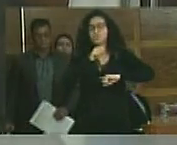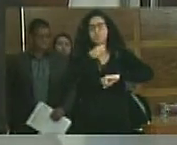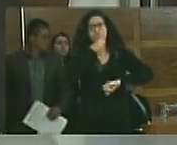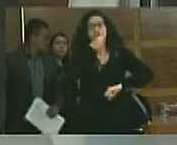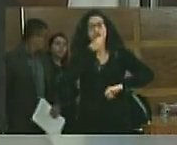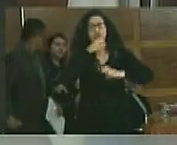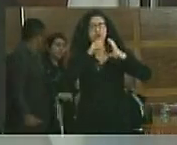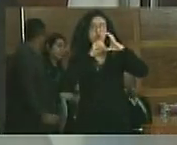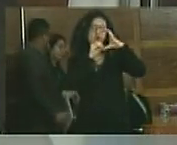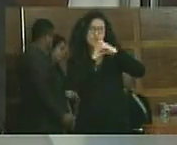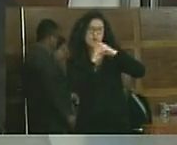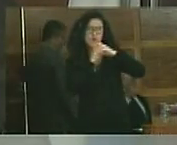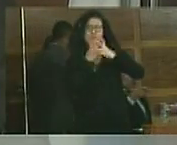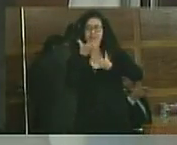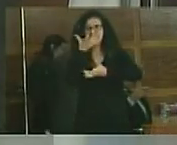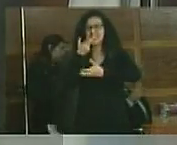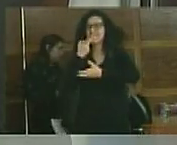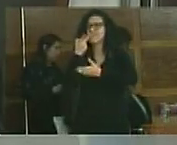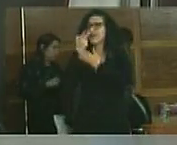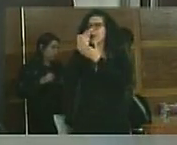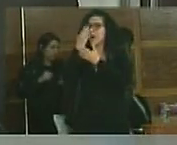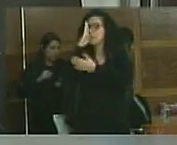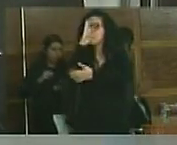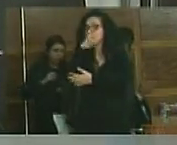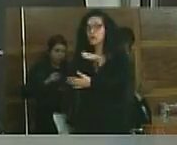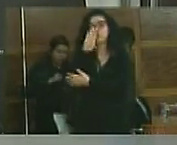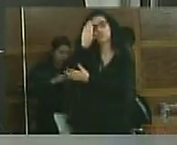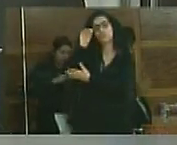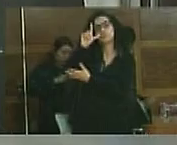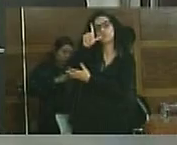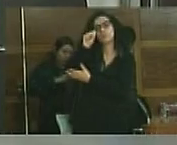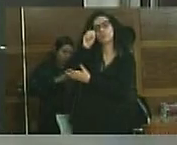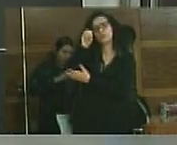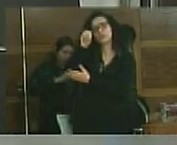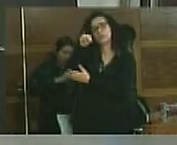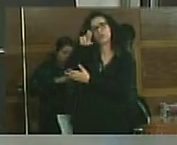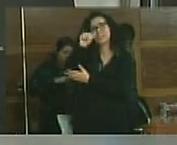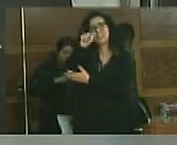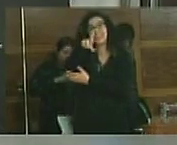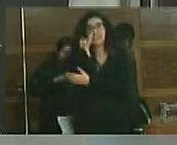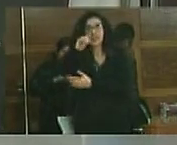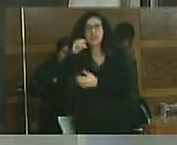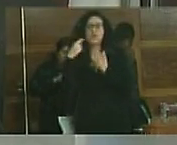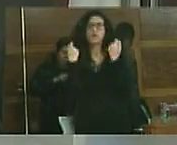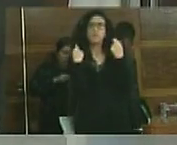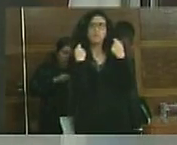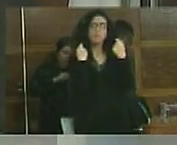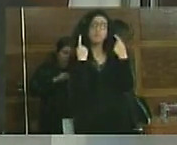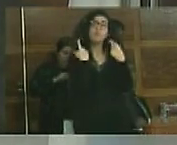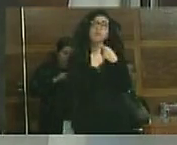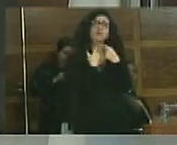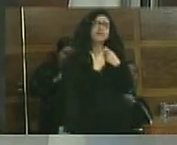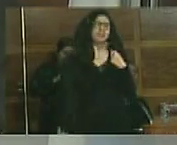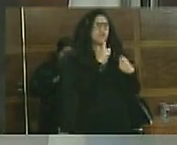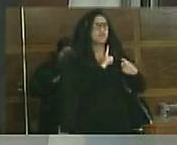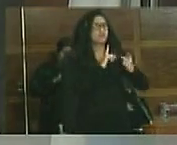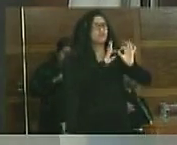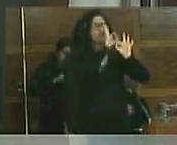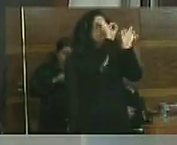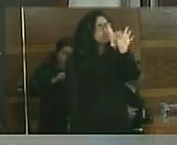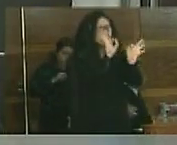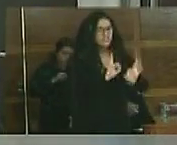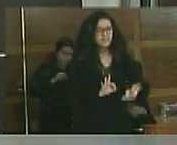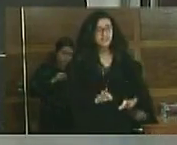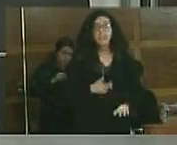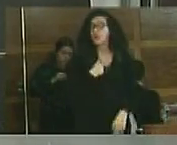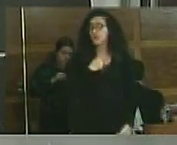a imagem do candidato Bolsonaro, porque para ter um choque de ordem mesmo nesse país, falo aqui